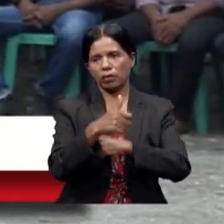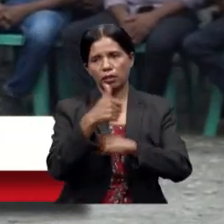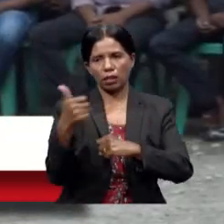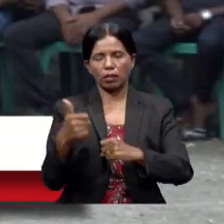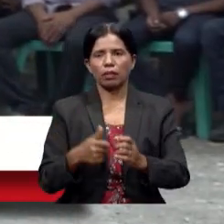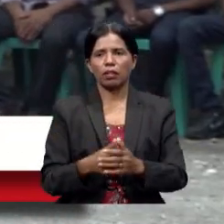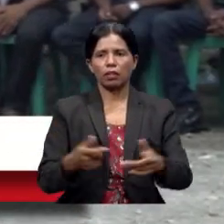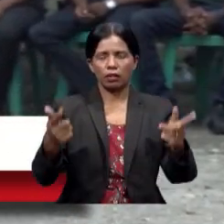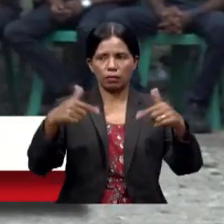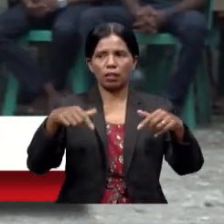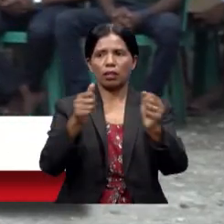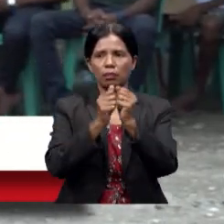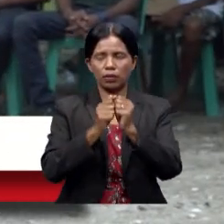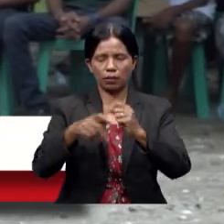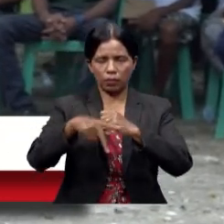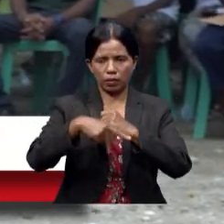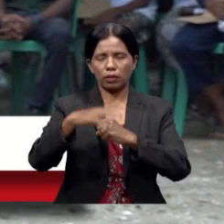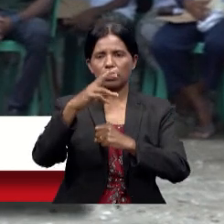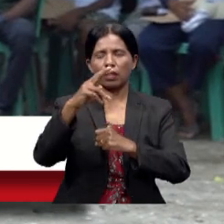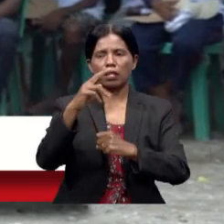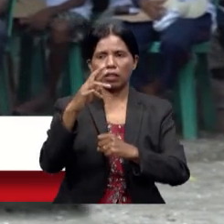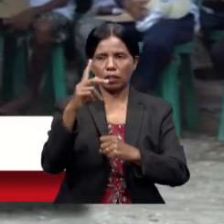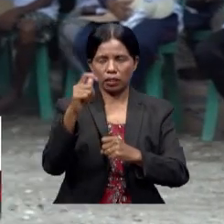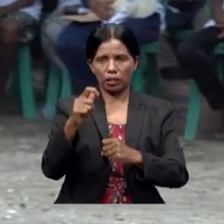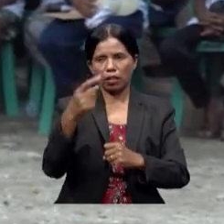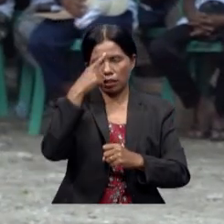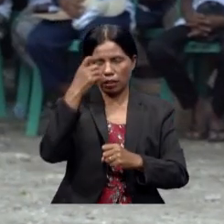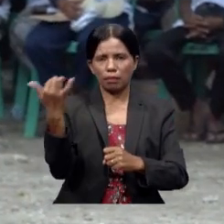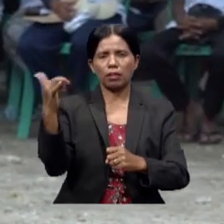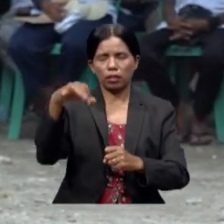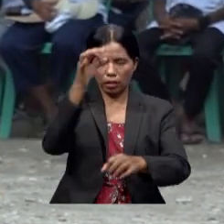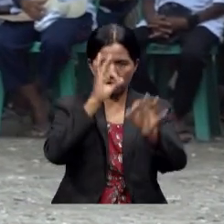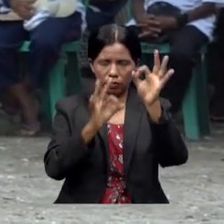mai hamutu ko CNRT tanba fiar katak partido tinane,